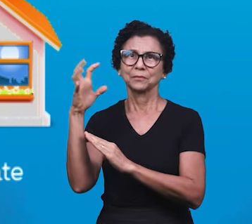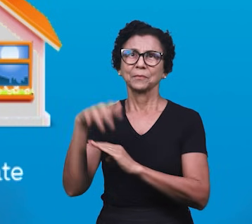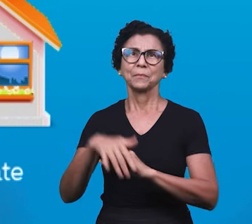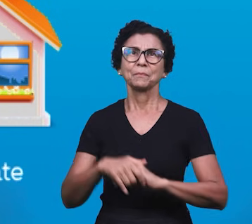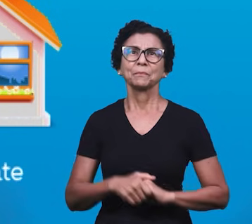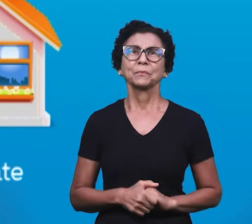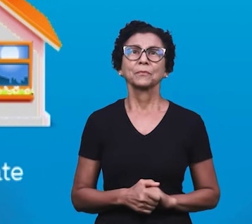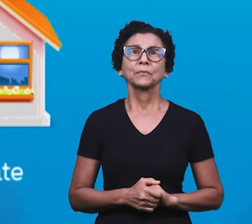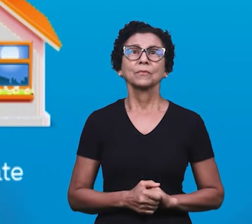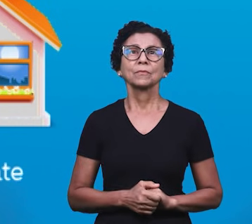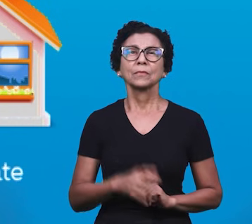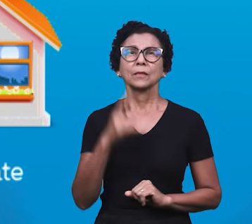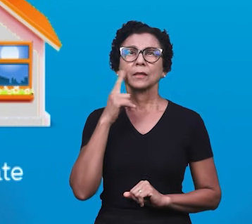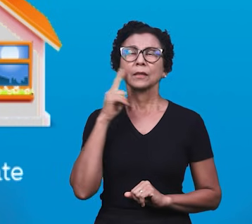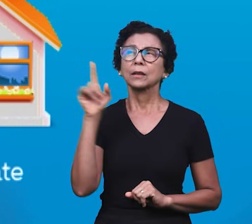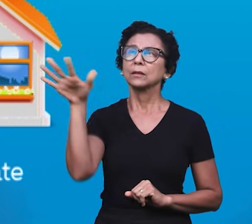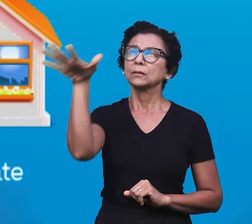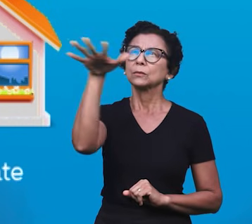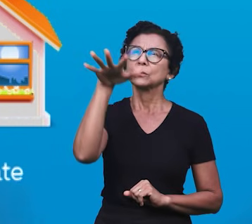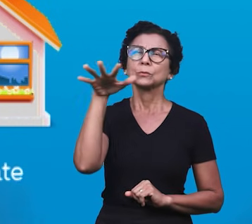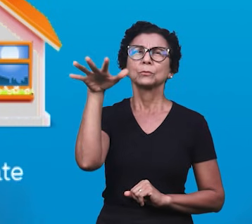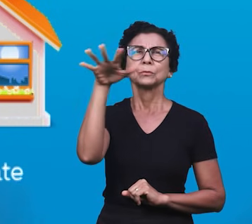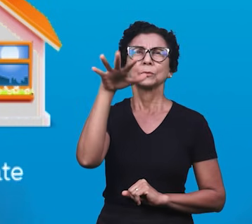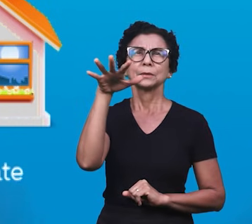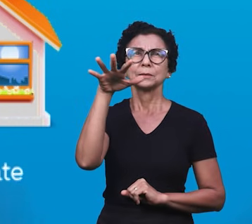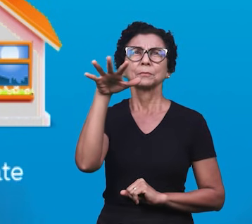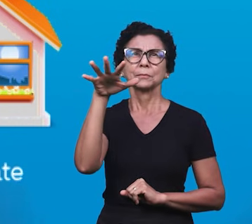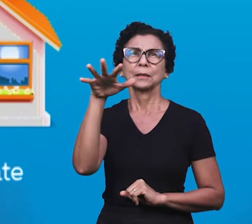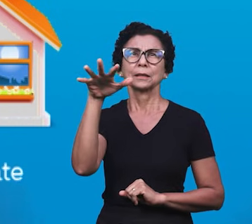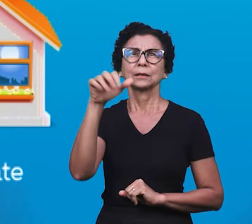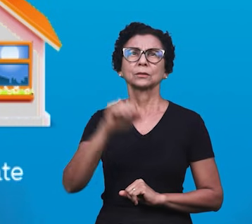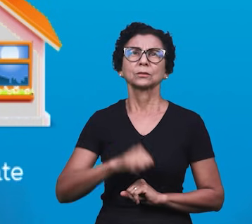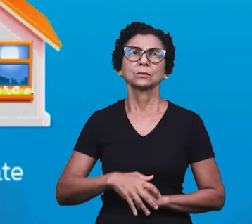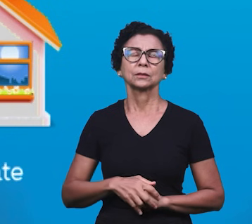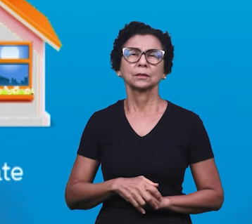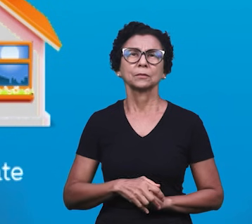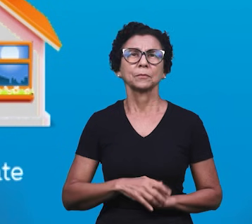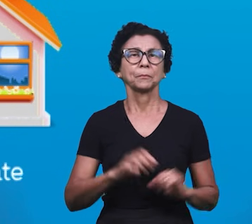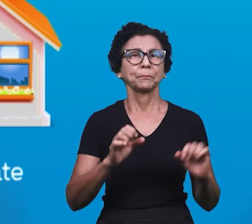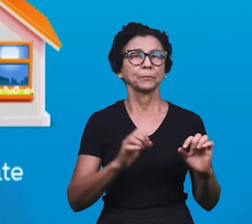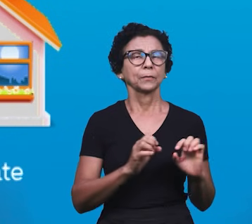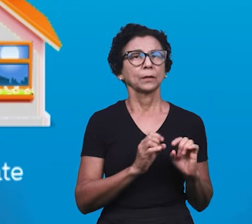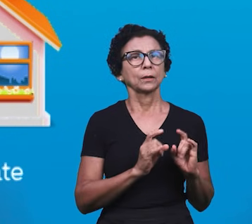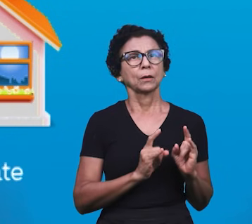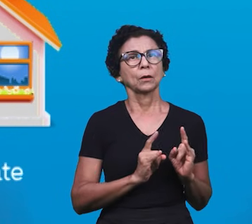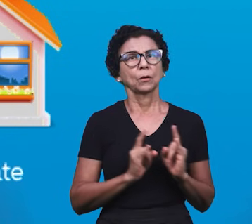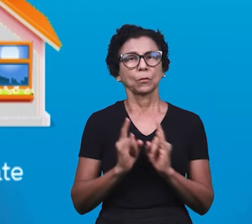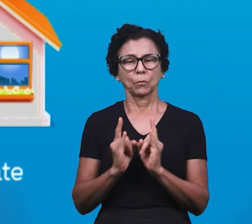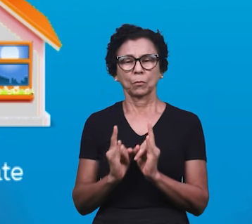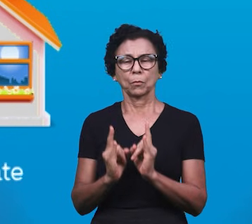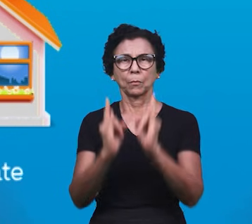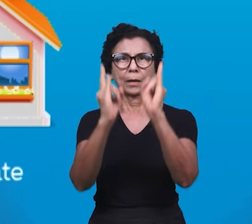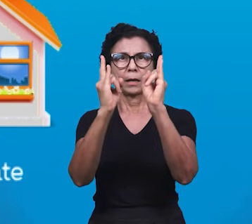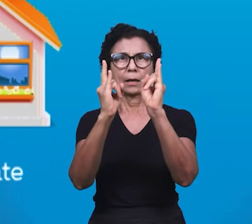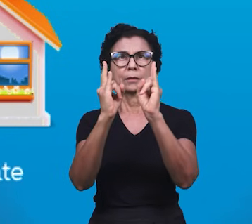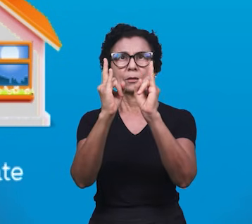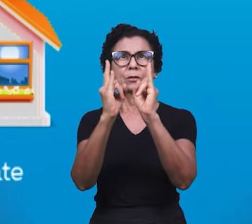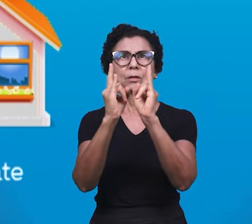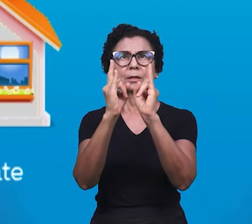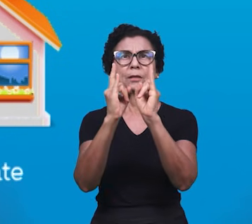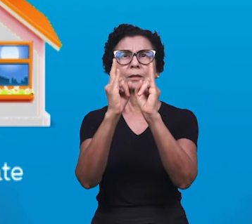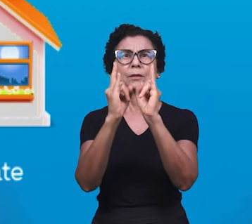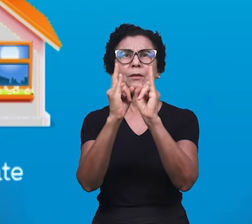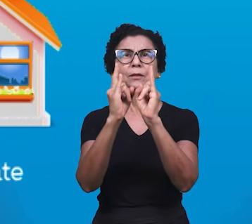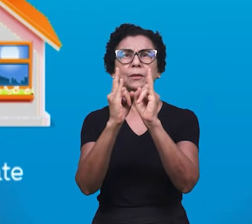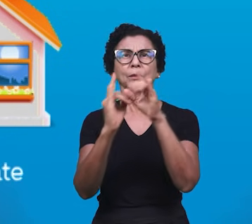que envia, né, que envia o sinal, né? Pegamos aquele prédiozinho do meio ali, que está escrito